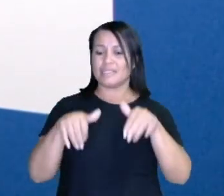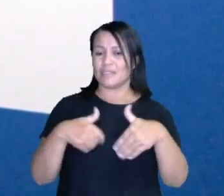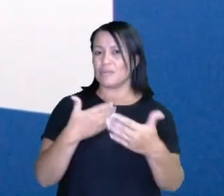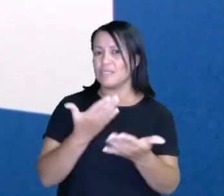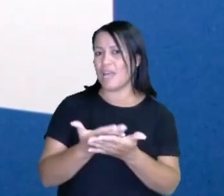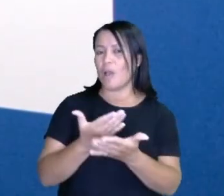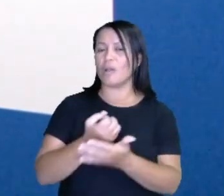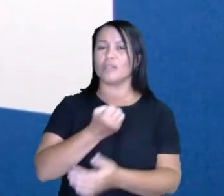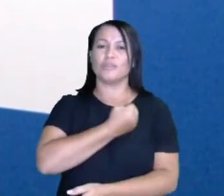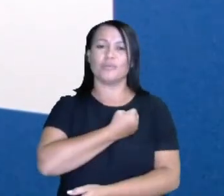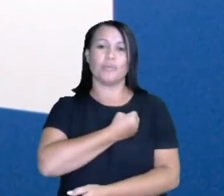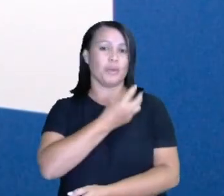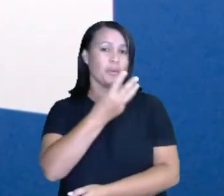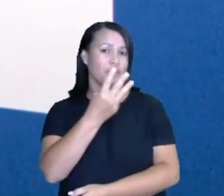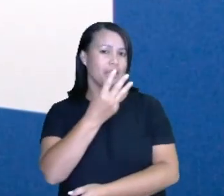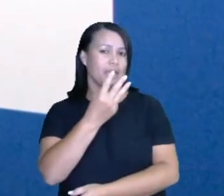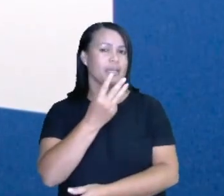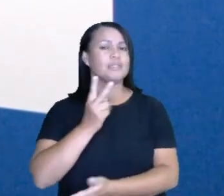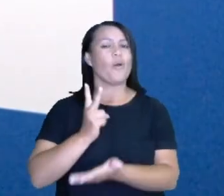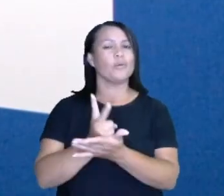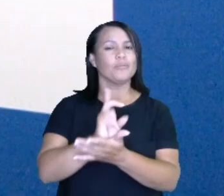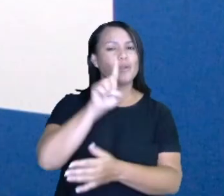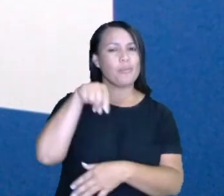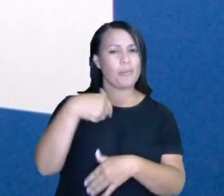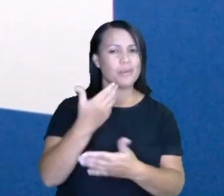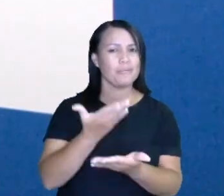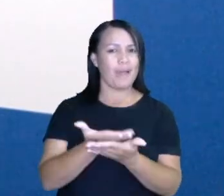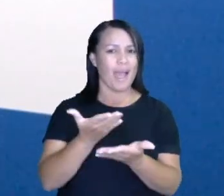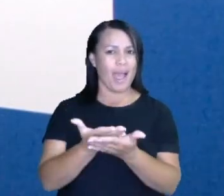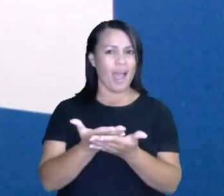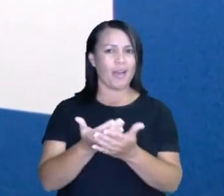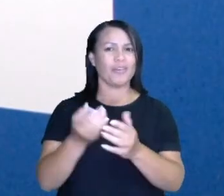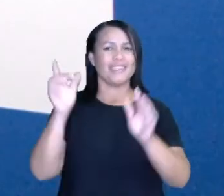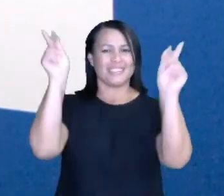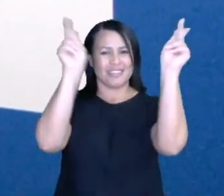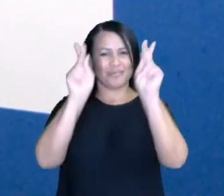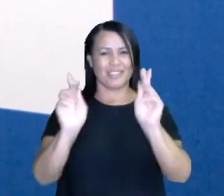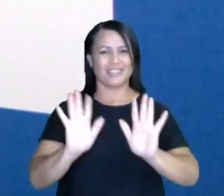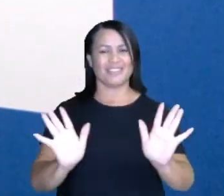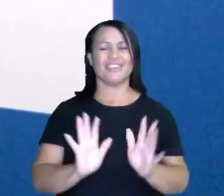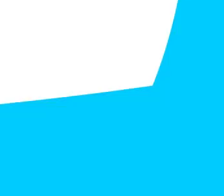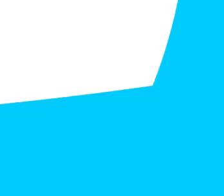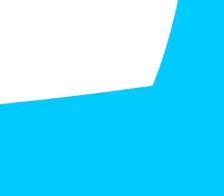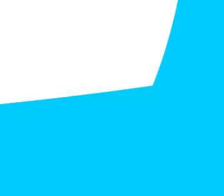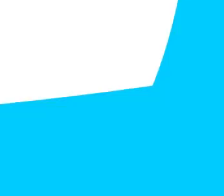nossa aula número 3 e continuamos na próxima aula. Fiquem todos na paz.